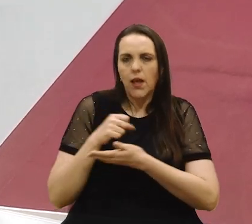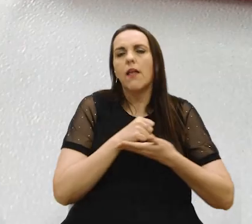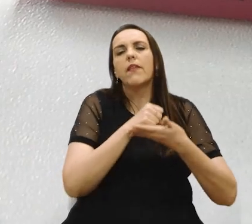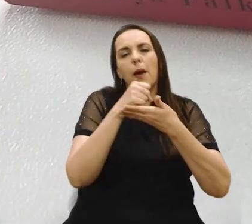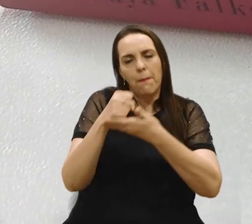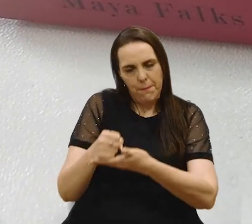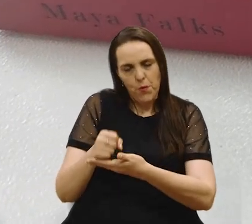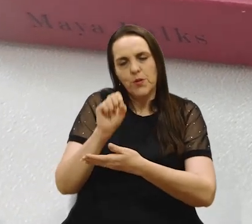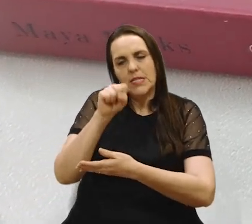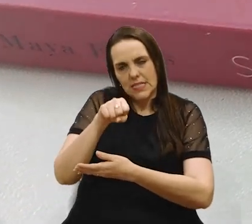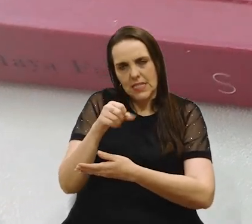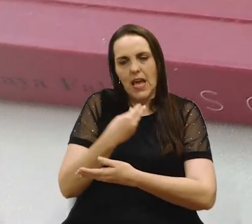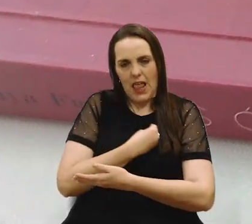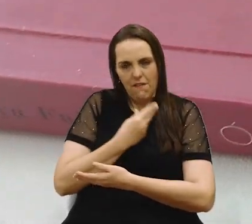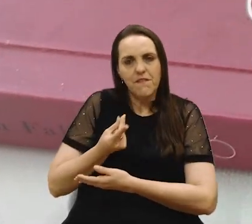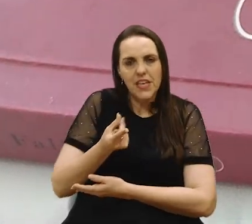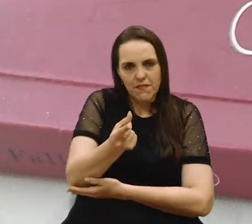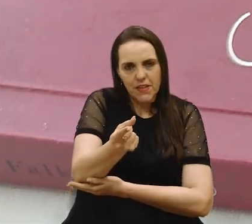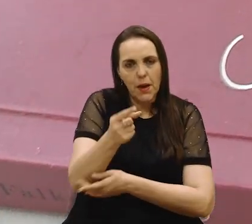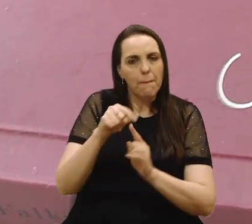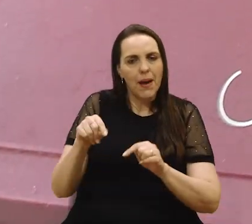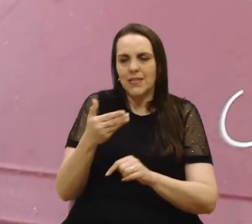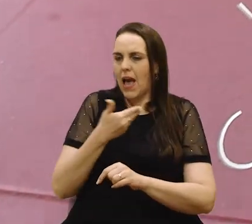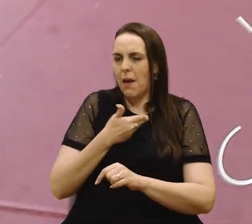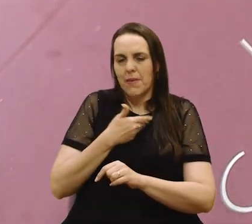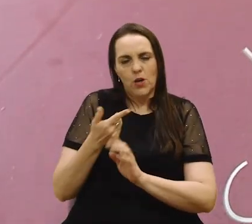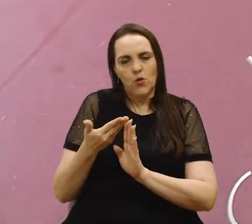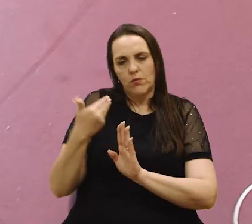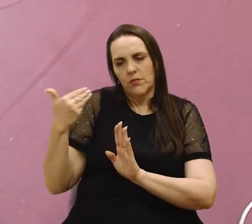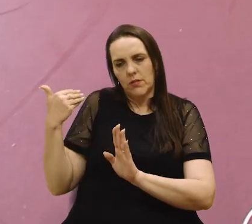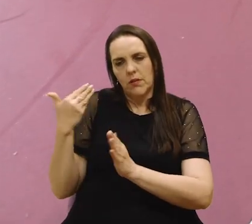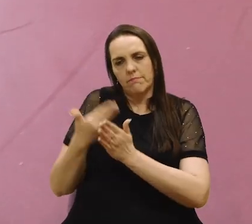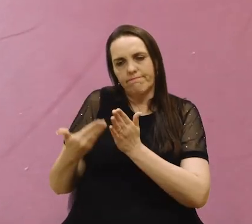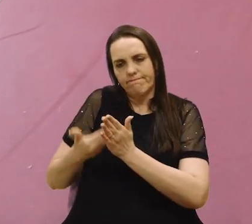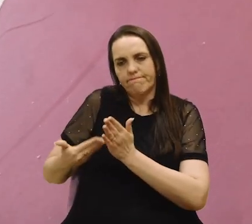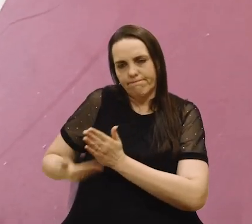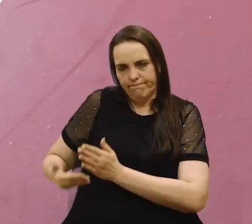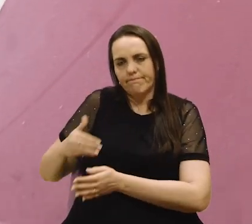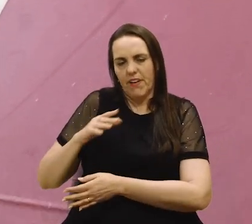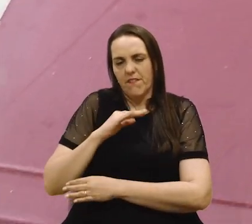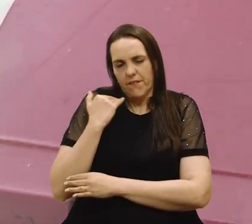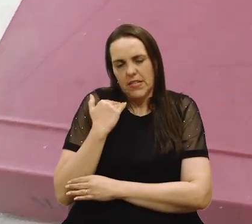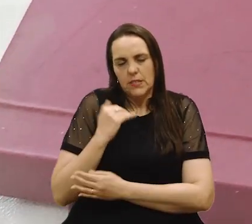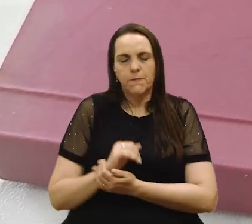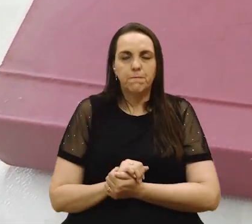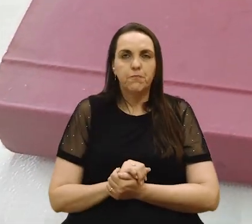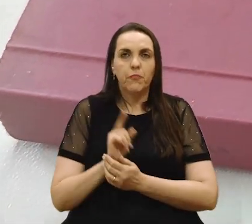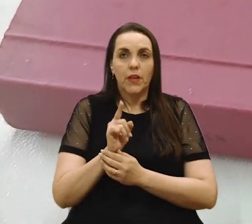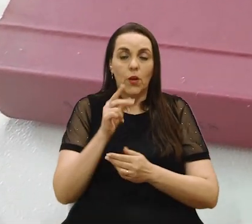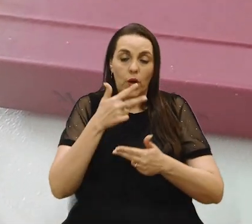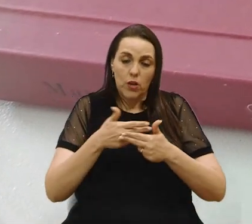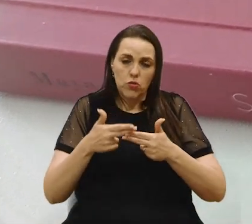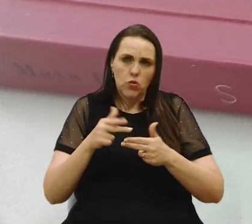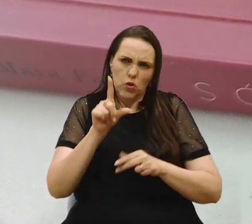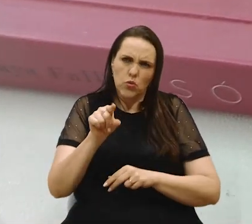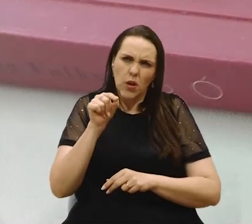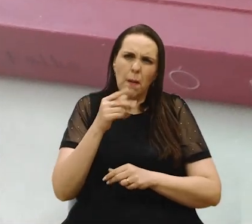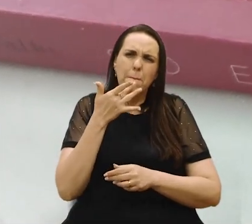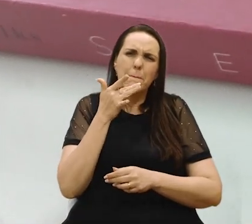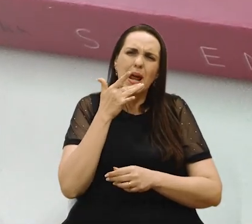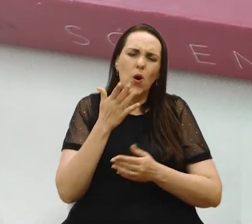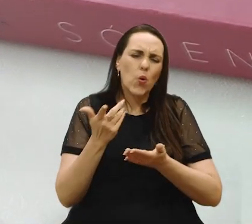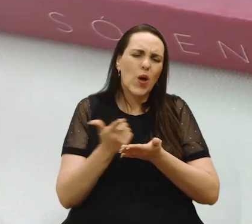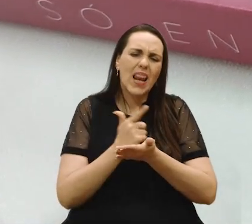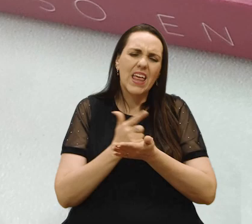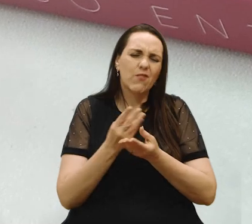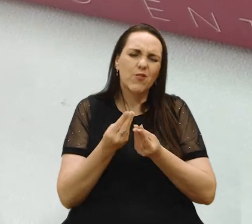amparo, por isso que ela sobrevive. Sim, mas não tem simbolizando as perdas. Exatamente. E aí, quando o editor optou, ele disse, o